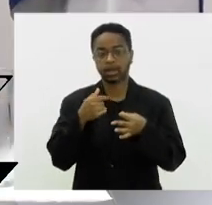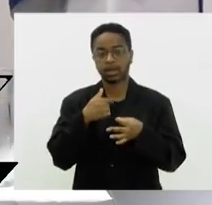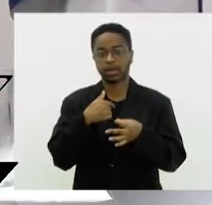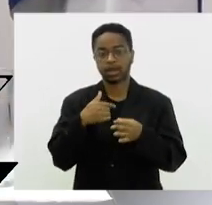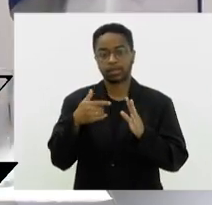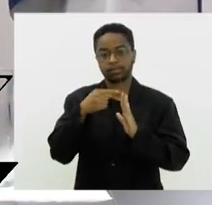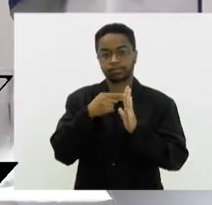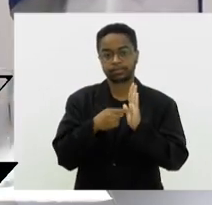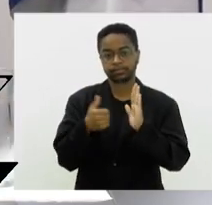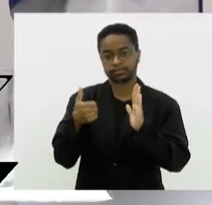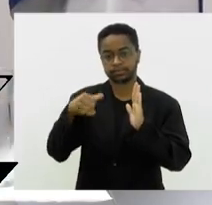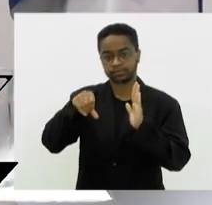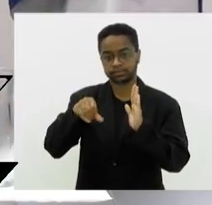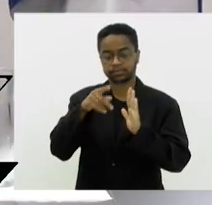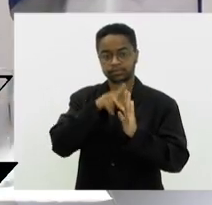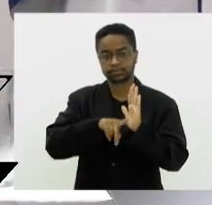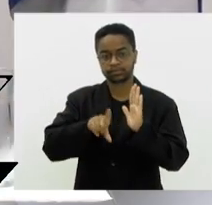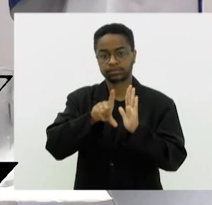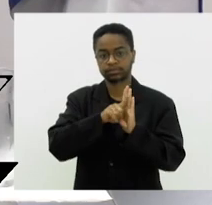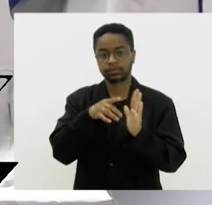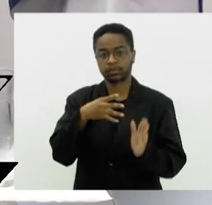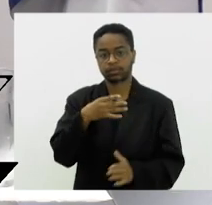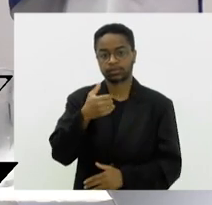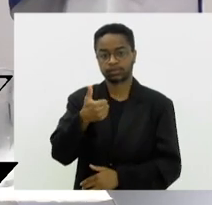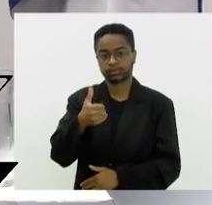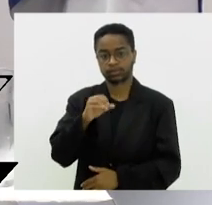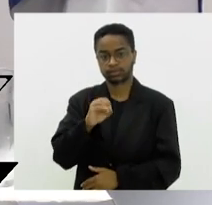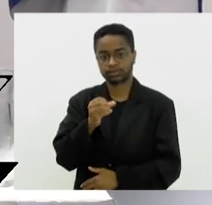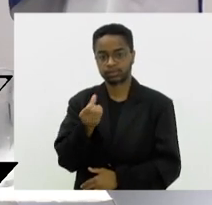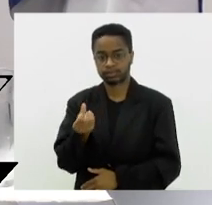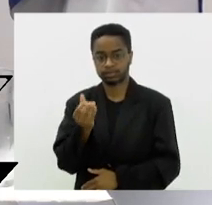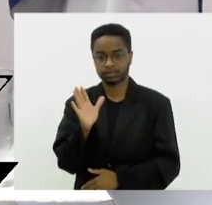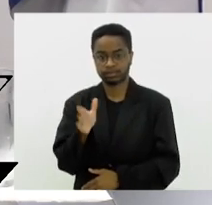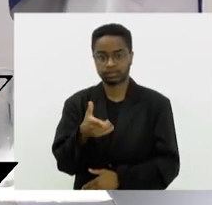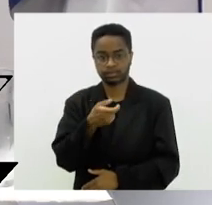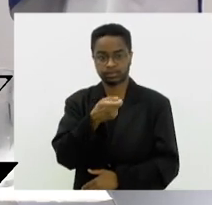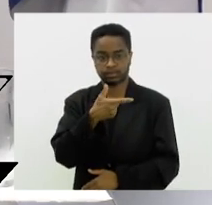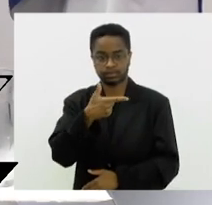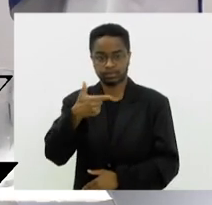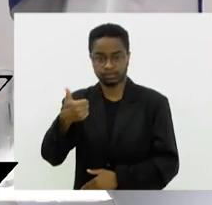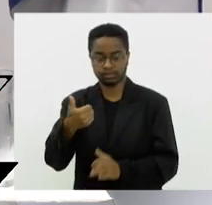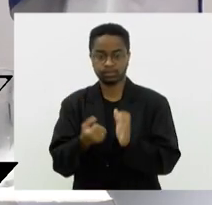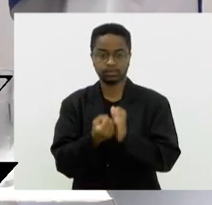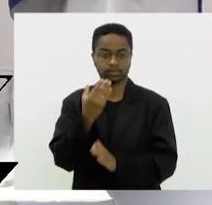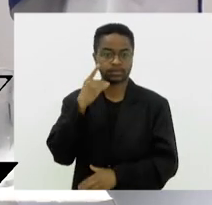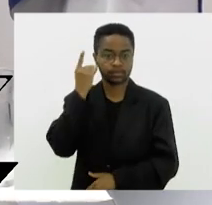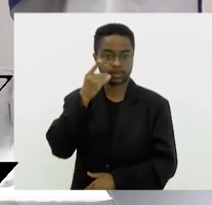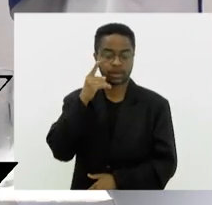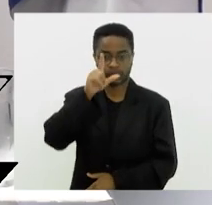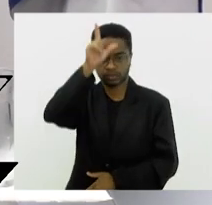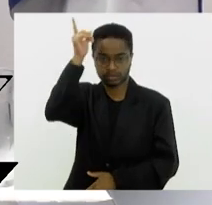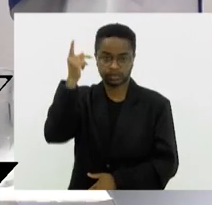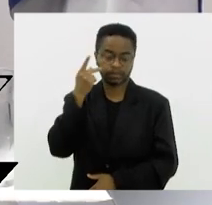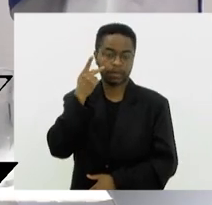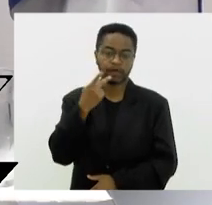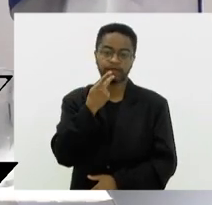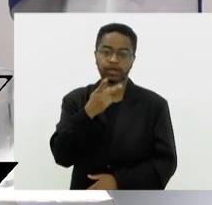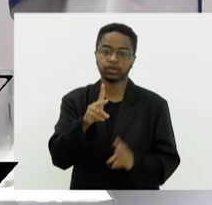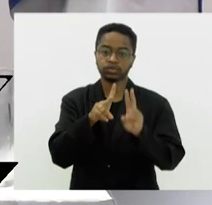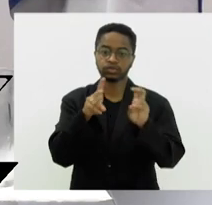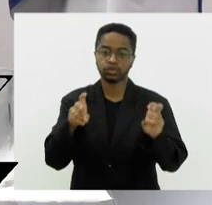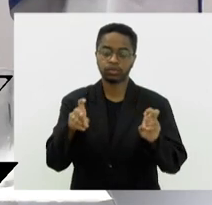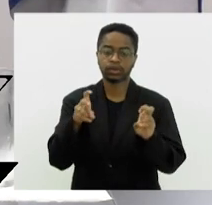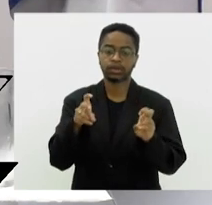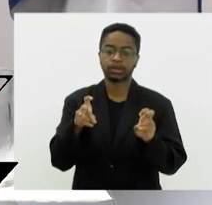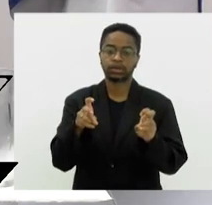19 da pauta. É o PL 4106, de 21, de autoria do deputado Luiz Paulo, que dispõe sobre a adoção